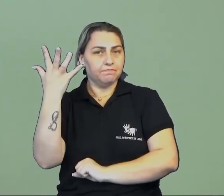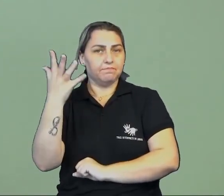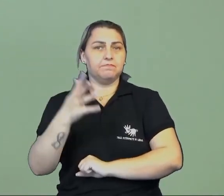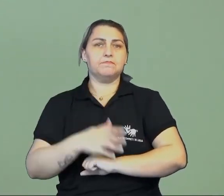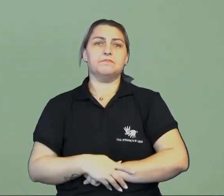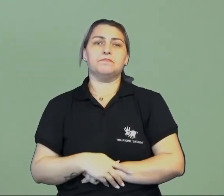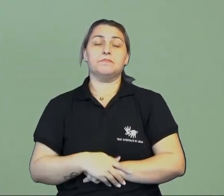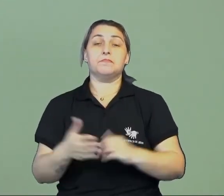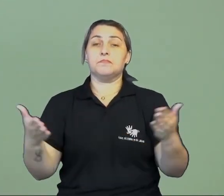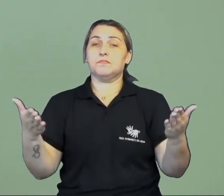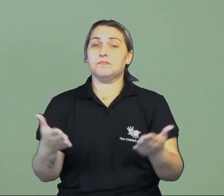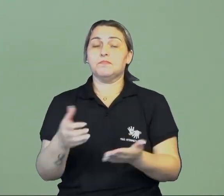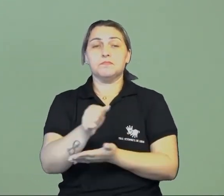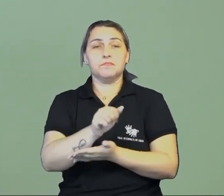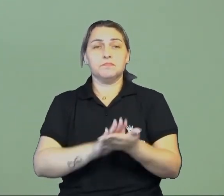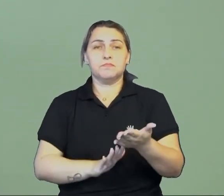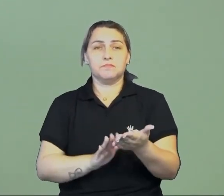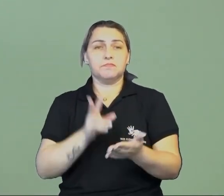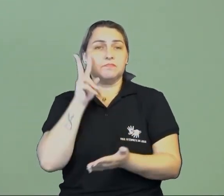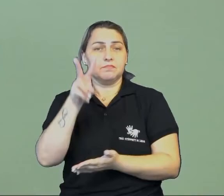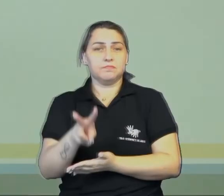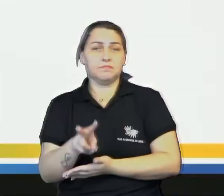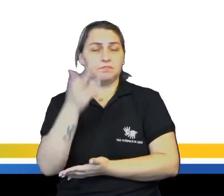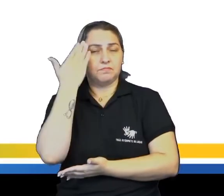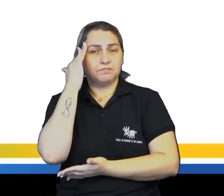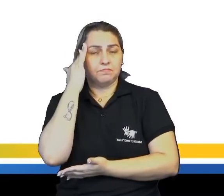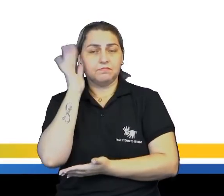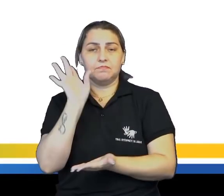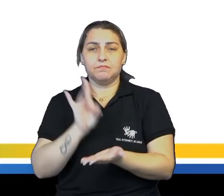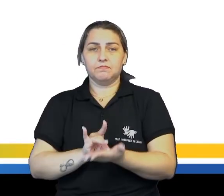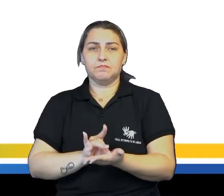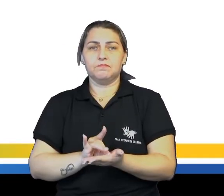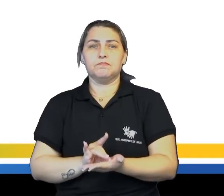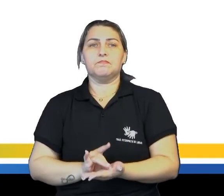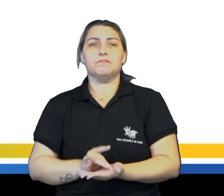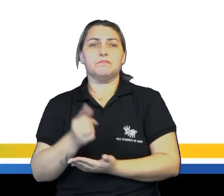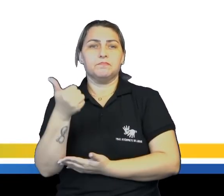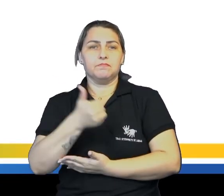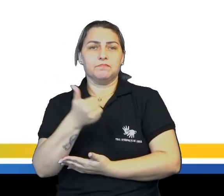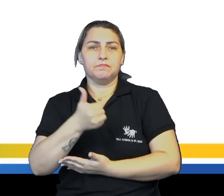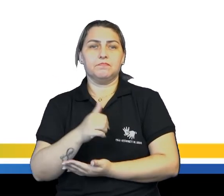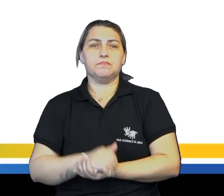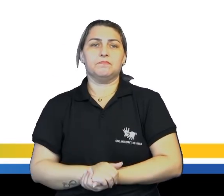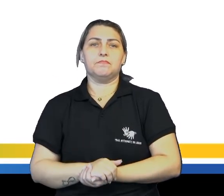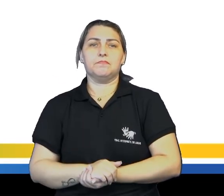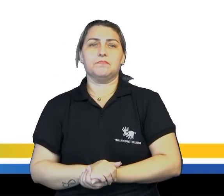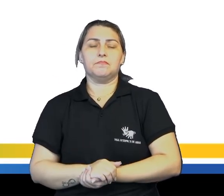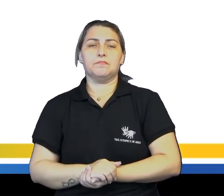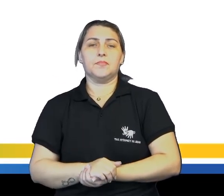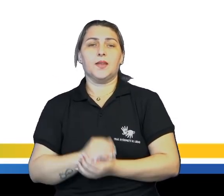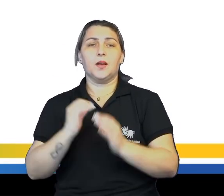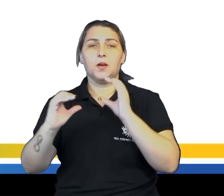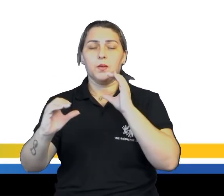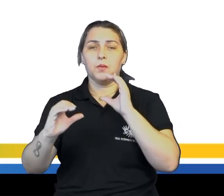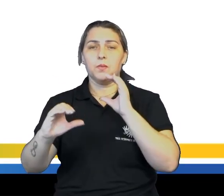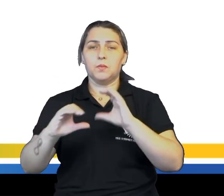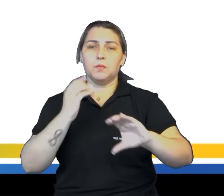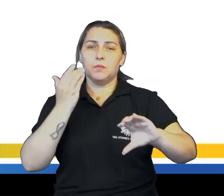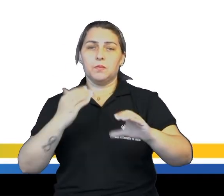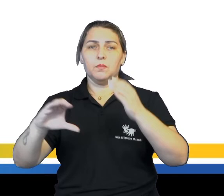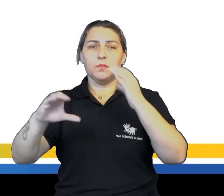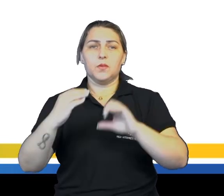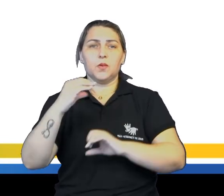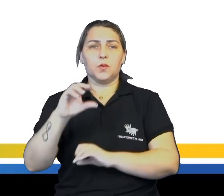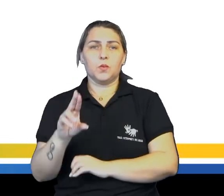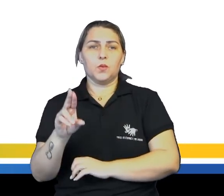existir. Vamos à atividade para ver se você entendeu mesmo. A questão 1 diz assim, é uma letra de uma música.